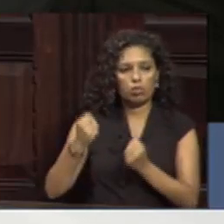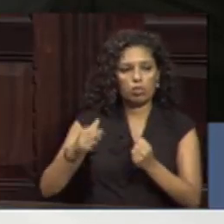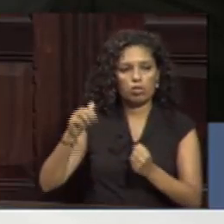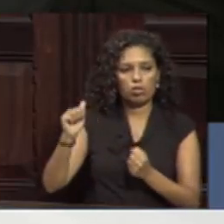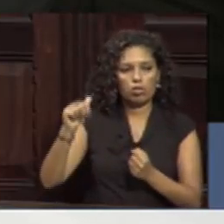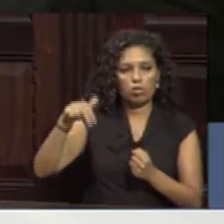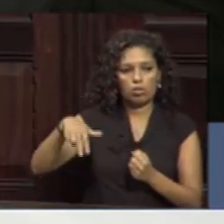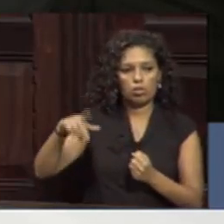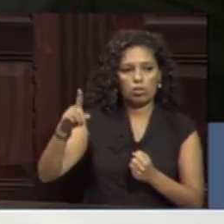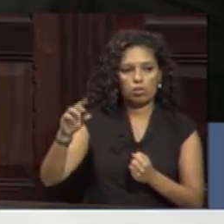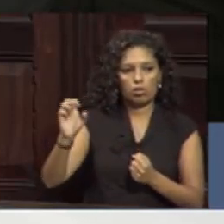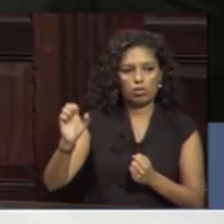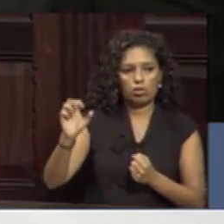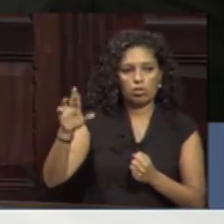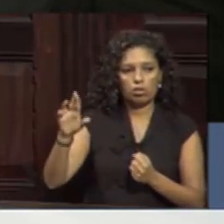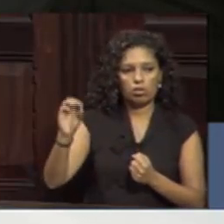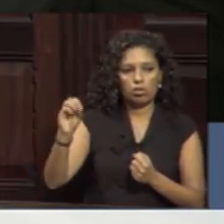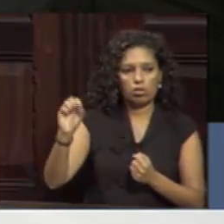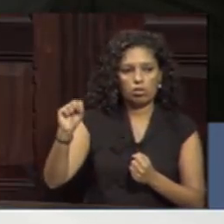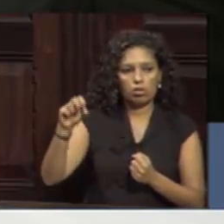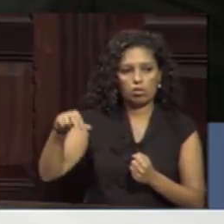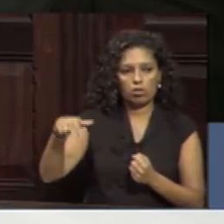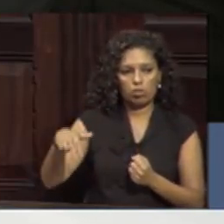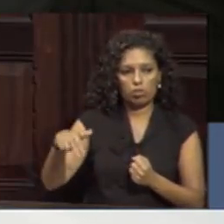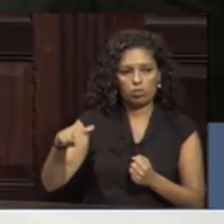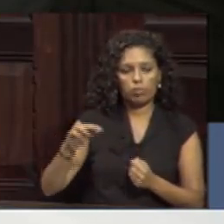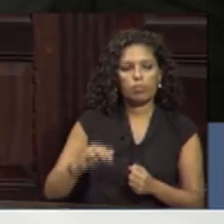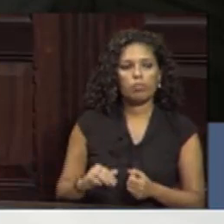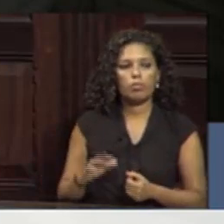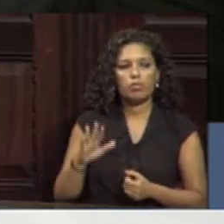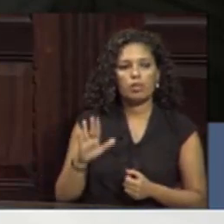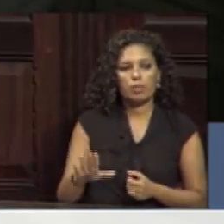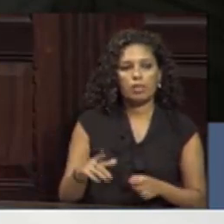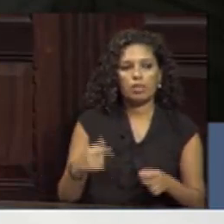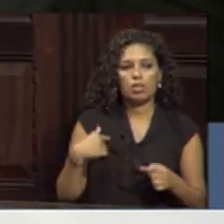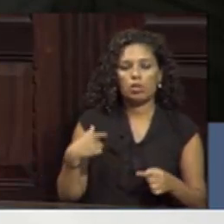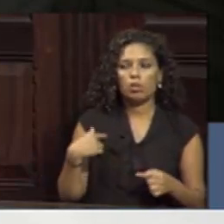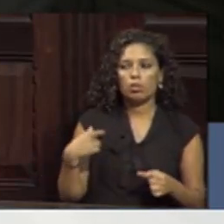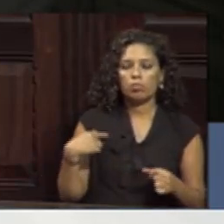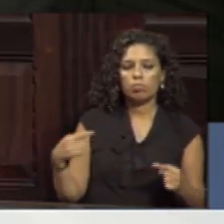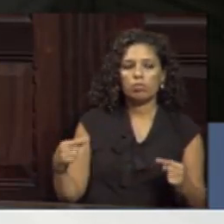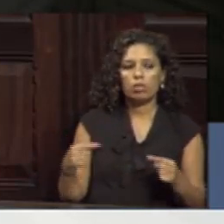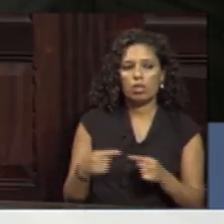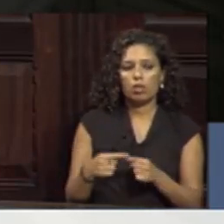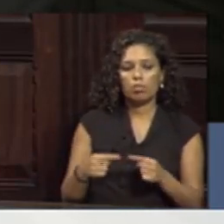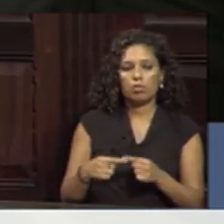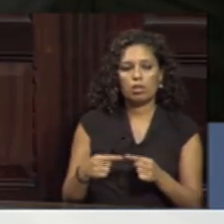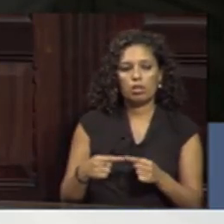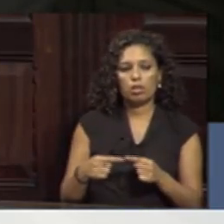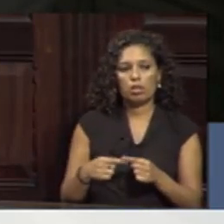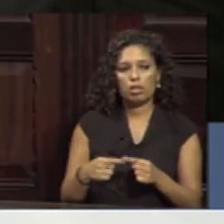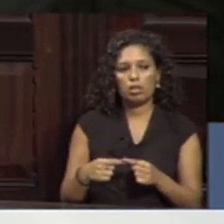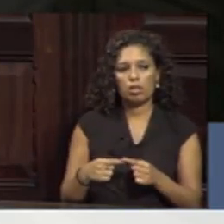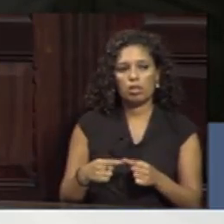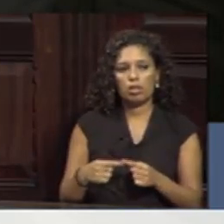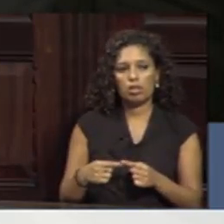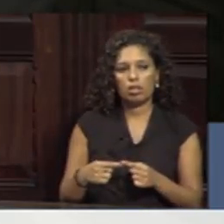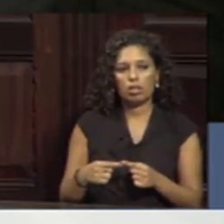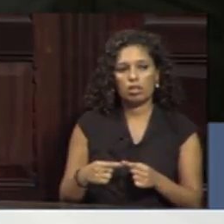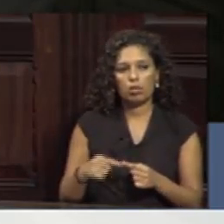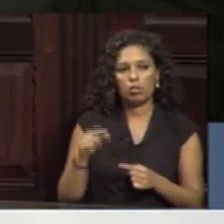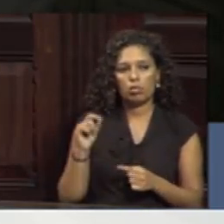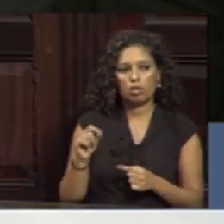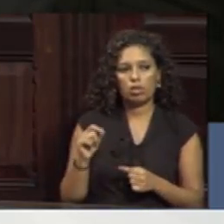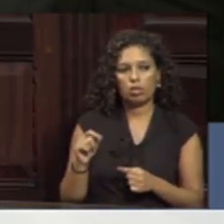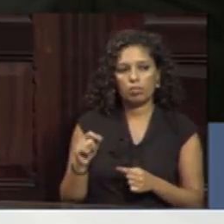a fazer uma ligação com o momento anterior que eu vivi na condição de chefe da Polícia Civil. Primeiro, dizer